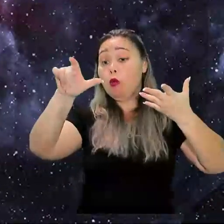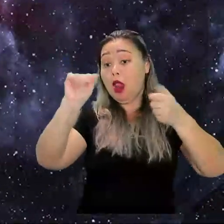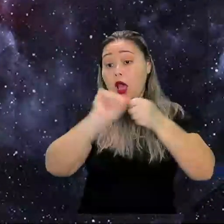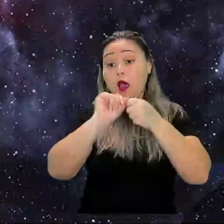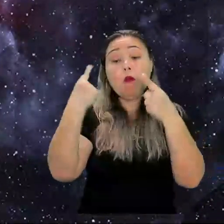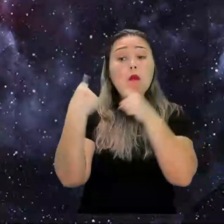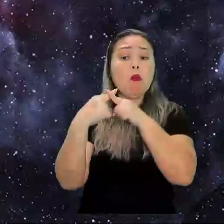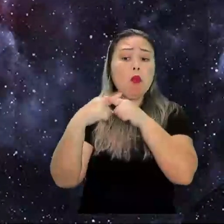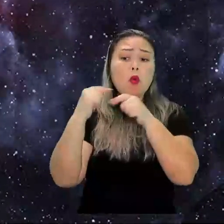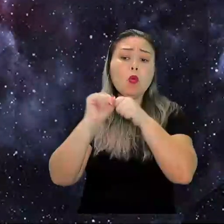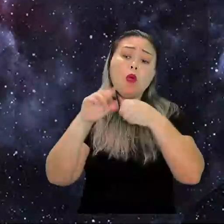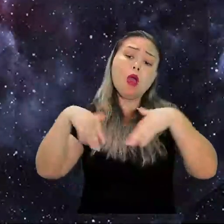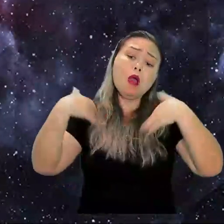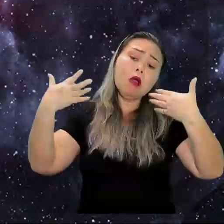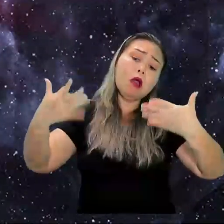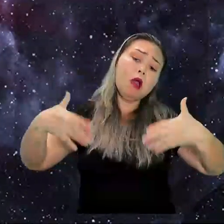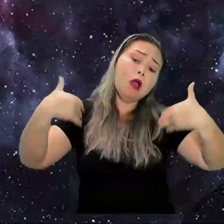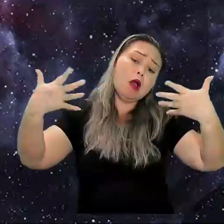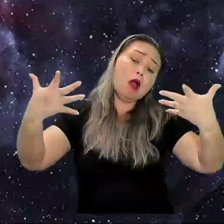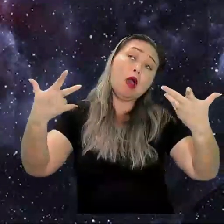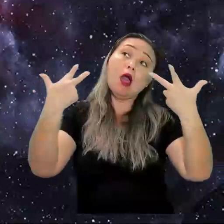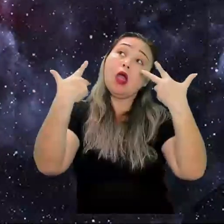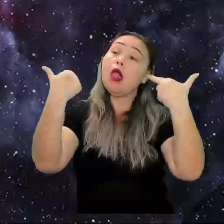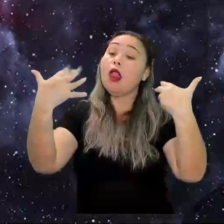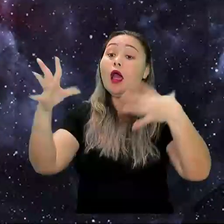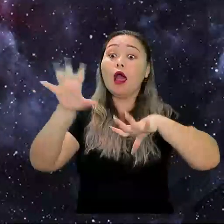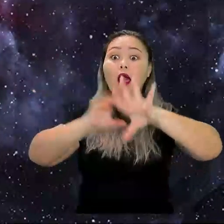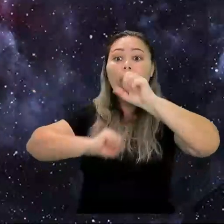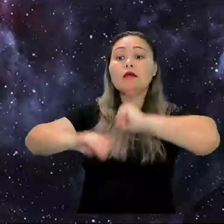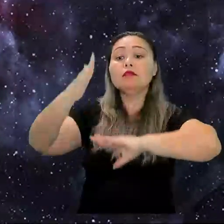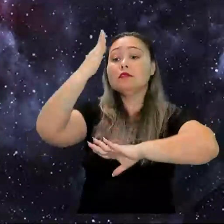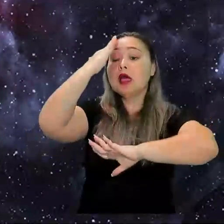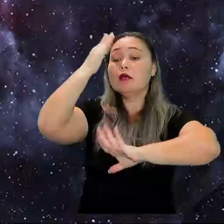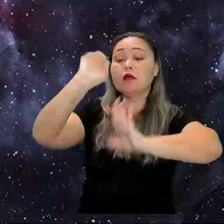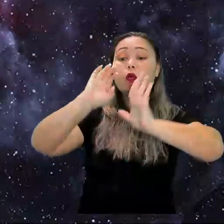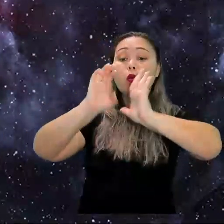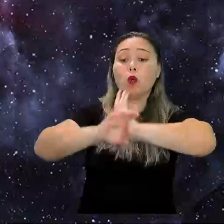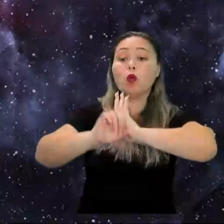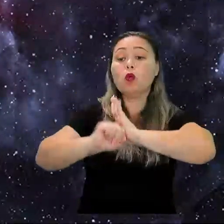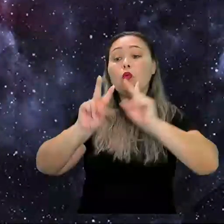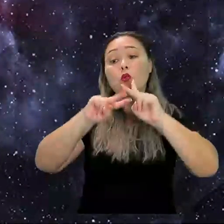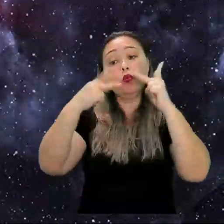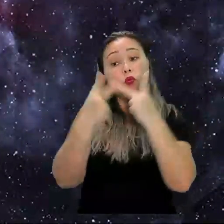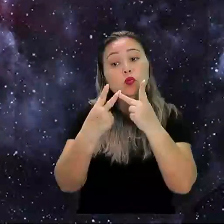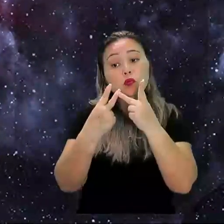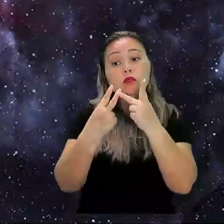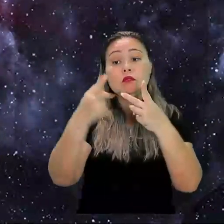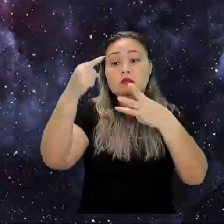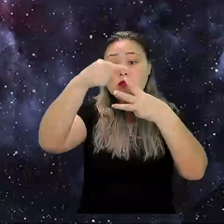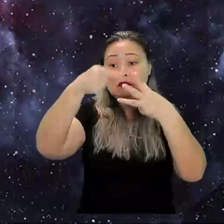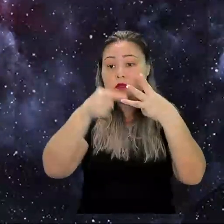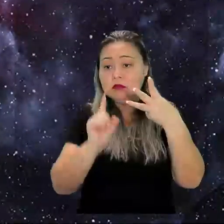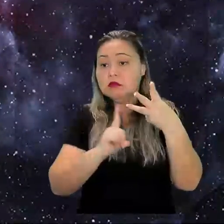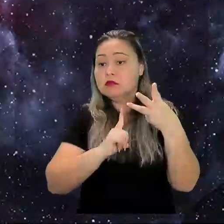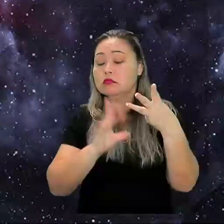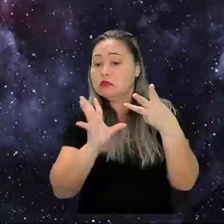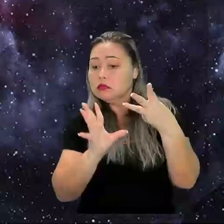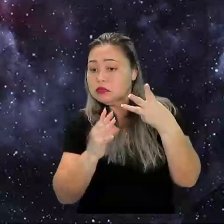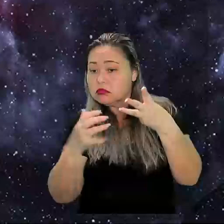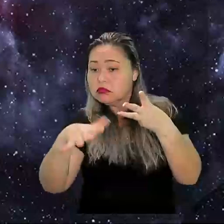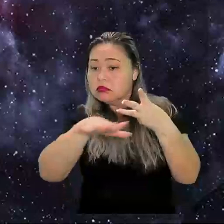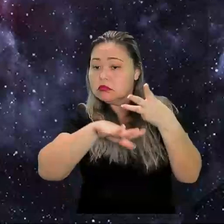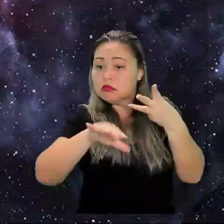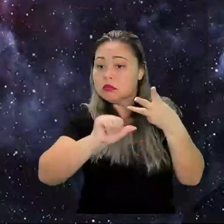Isso vai acontecer naturalmente. Né? Agora você precisa saber os conceitos, você saber que volume é em 3 dimensões, né? Então você calcula a